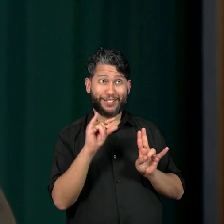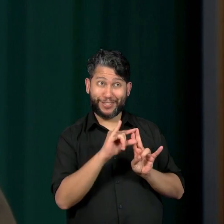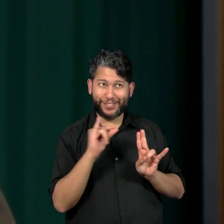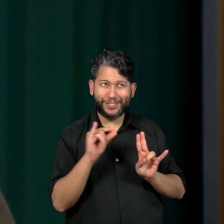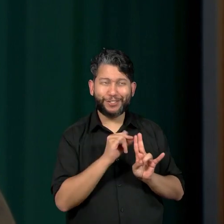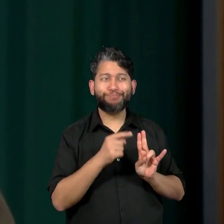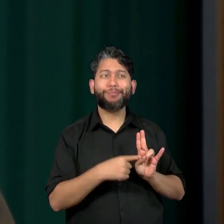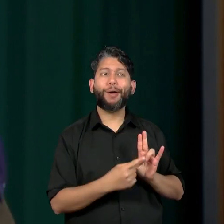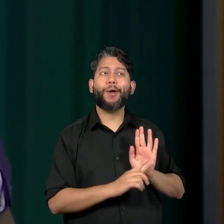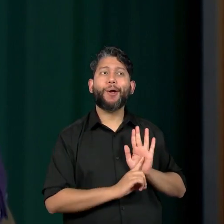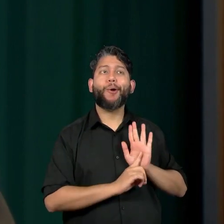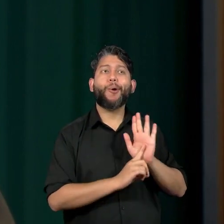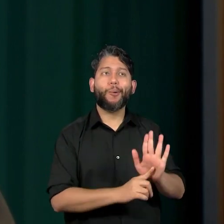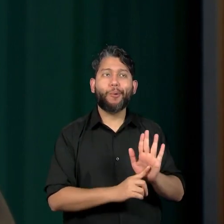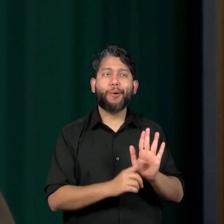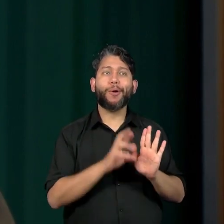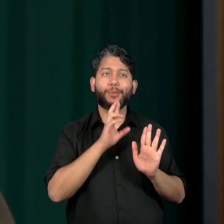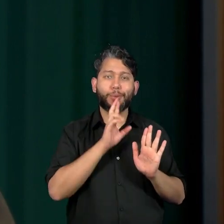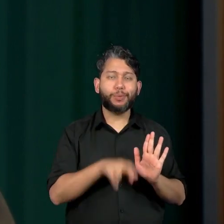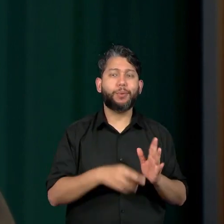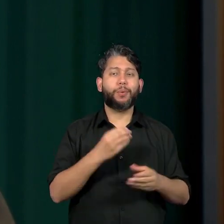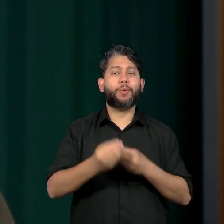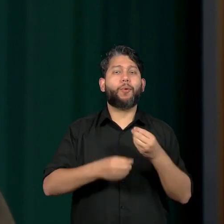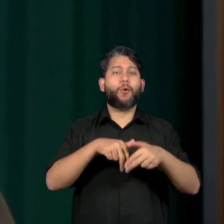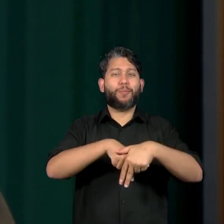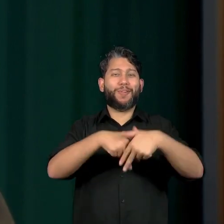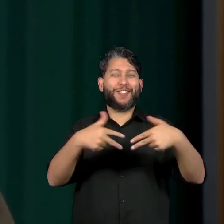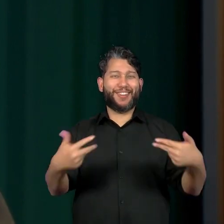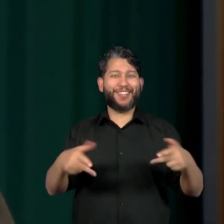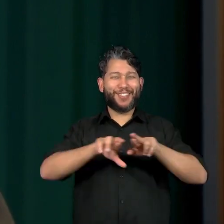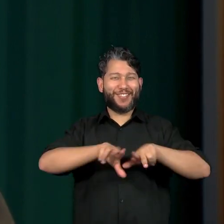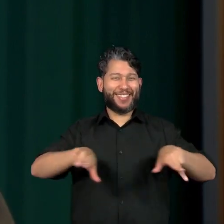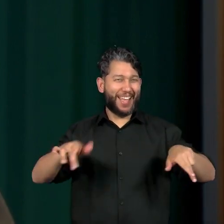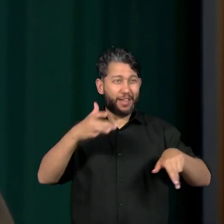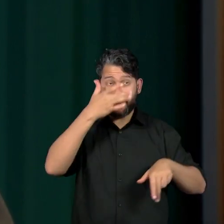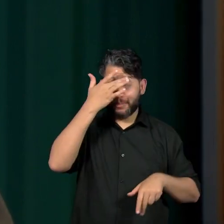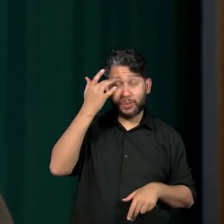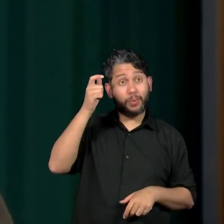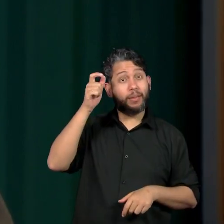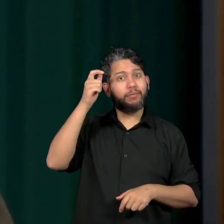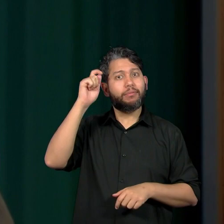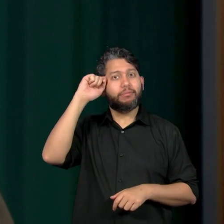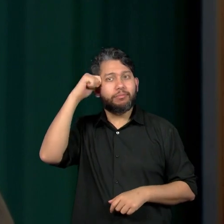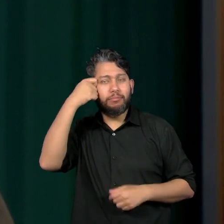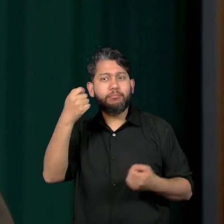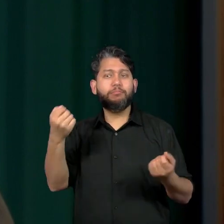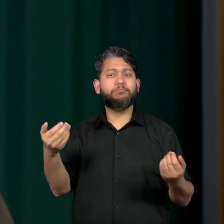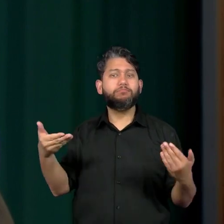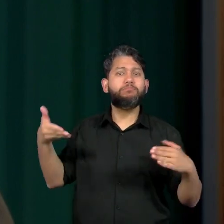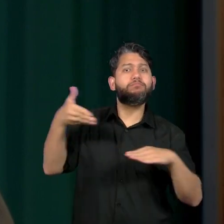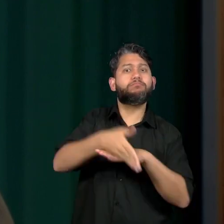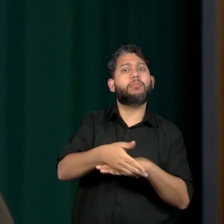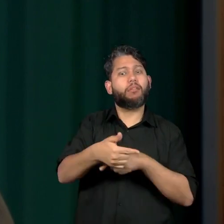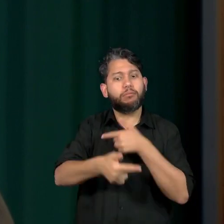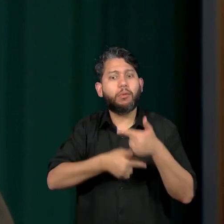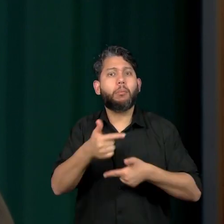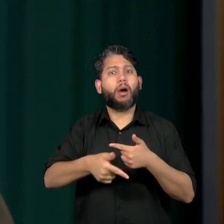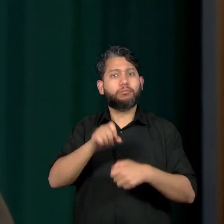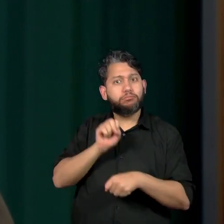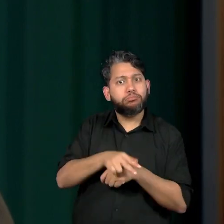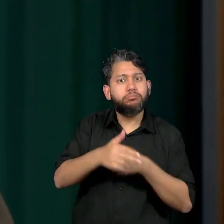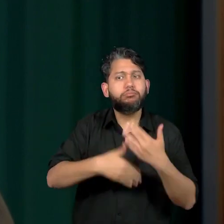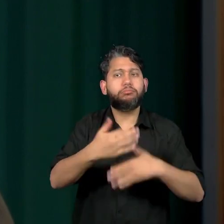essa diversidade, a inclusão de negros no mercado de trabalho, mais precisamente dentro